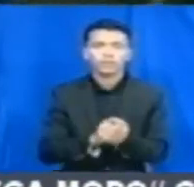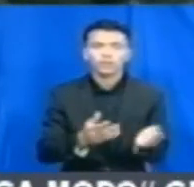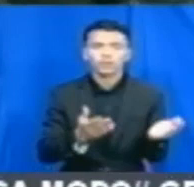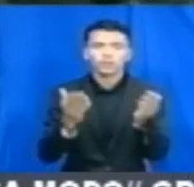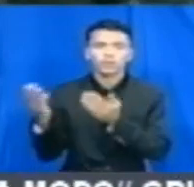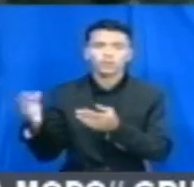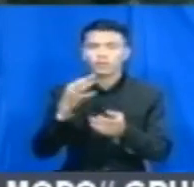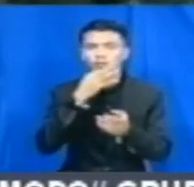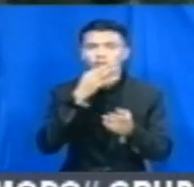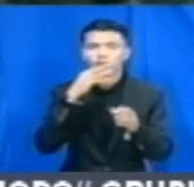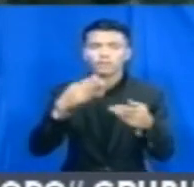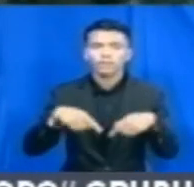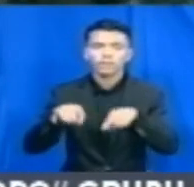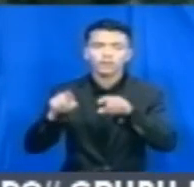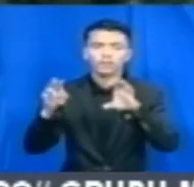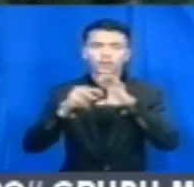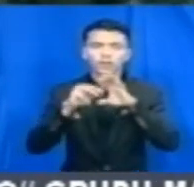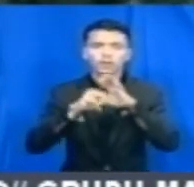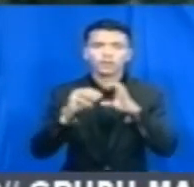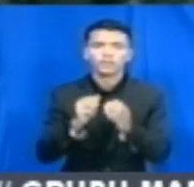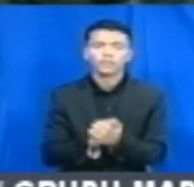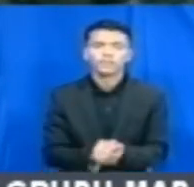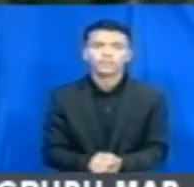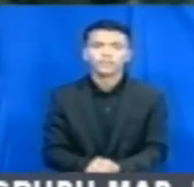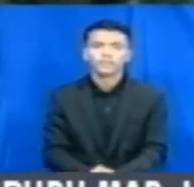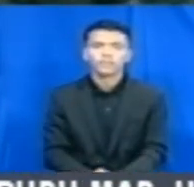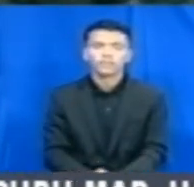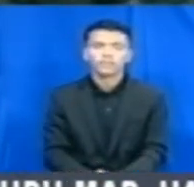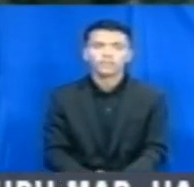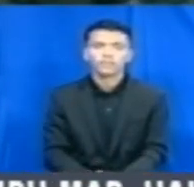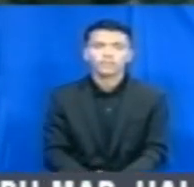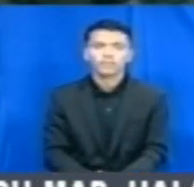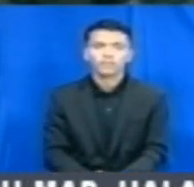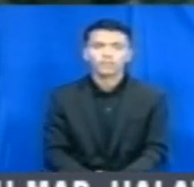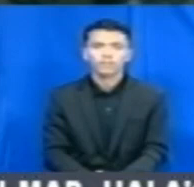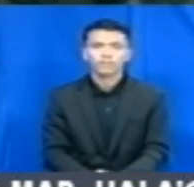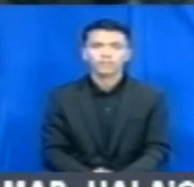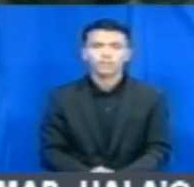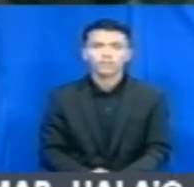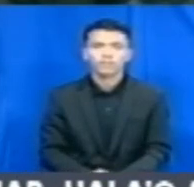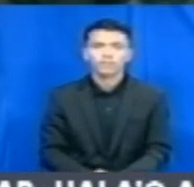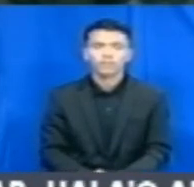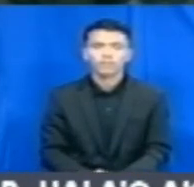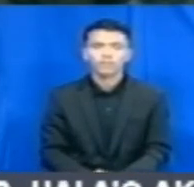merkadu. Programa mo pande dia. Kete sama ko benefisi ba. Nde le le te ba.